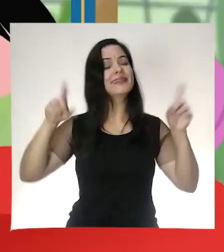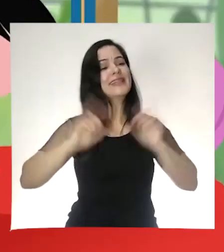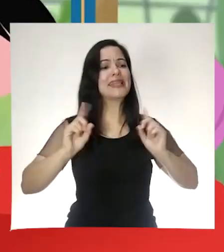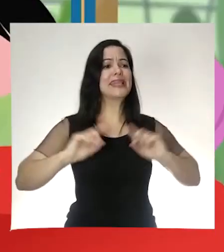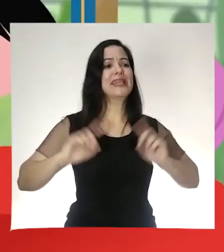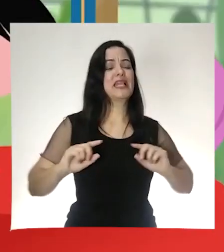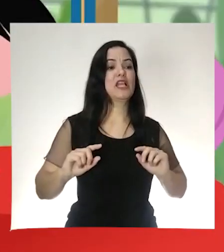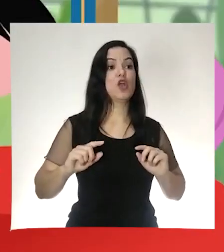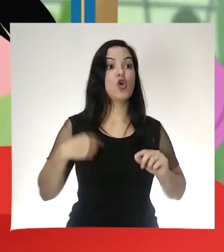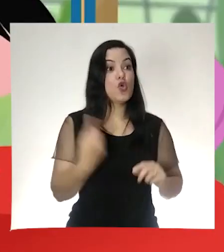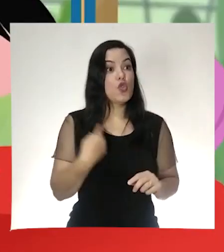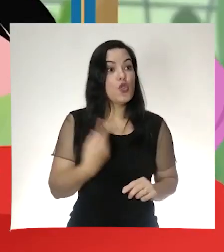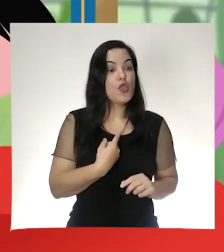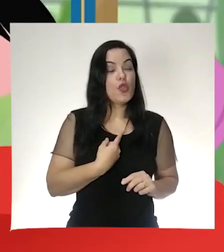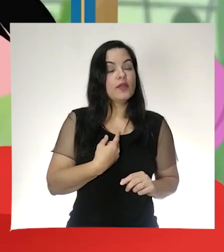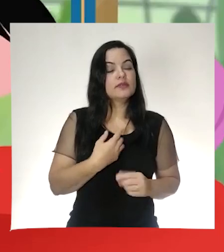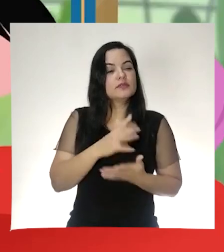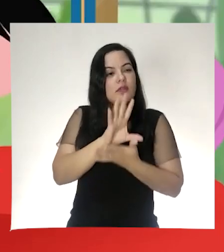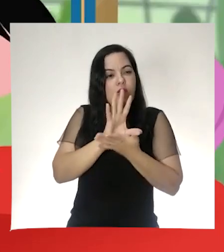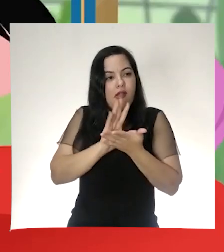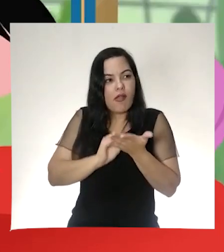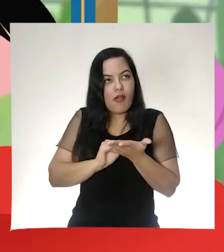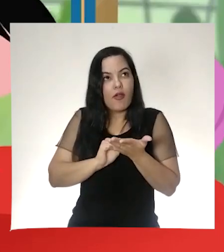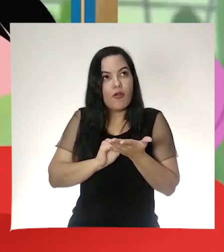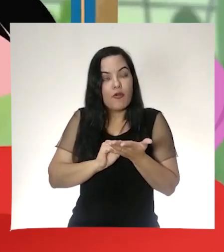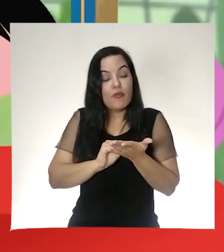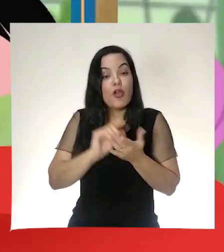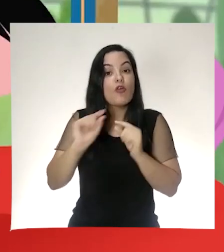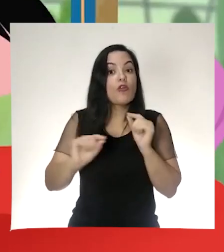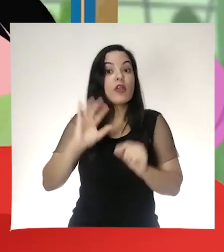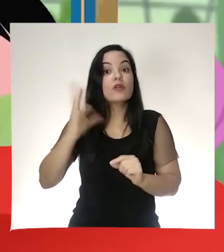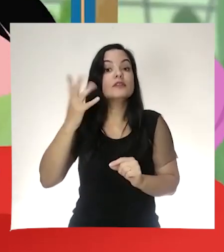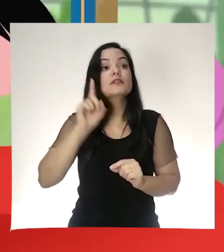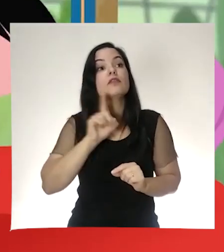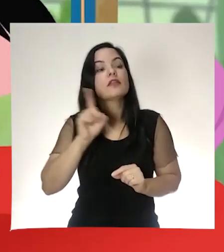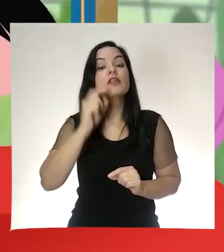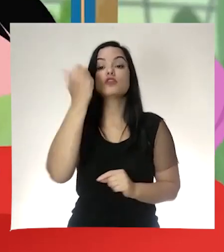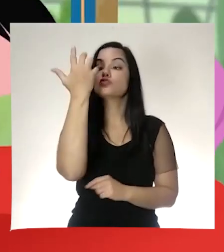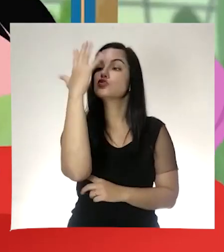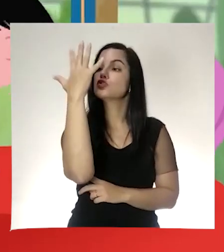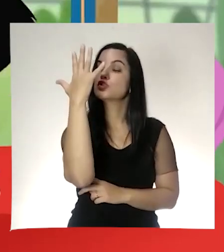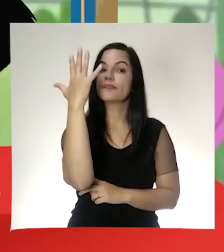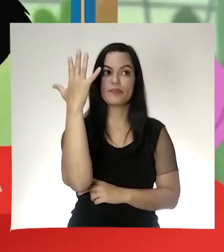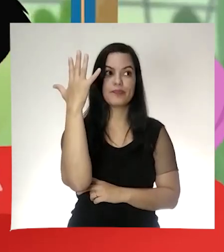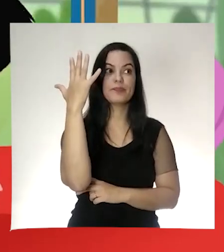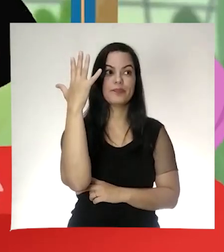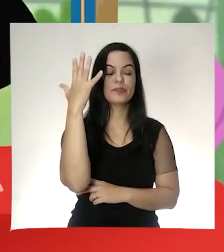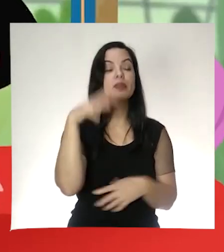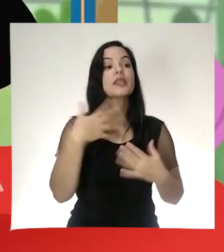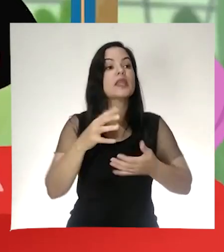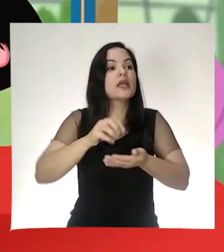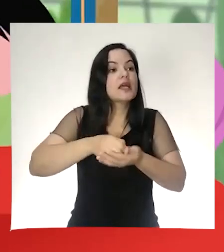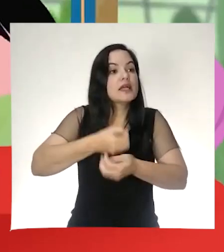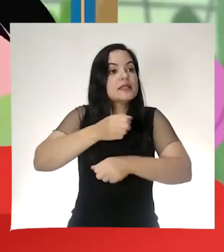Não, Júpiter. A gente vai imitar o que aconteceu com o espelho. Cadê o sabão?